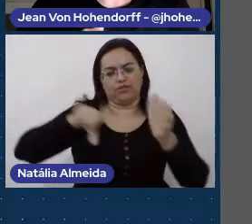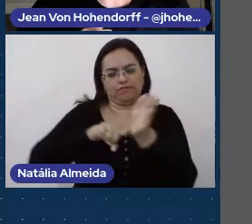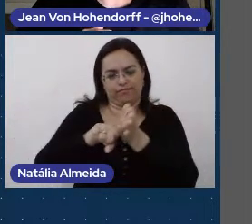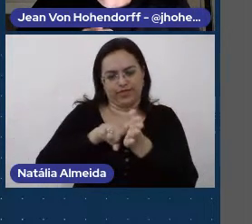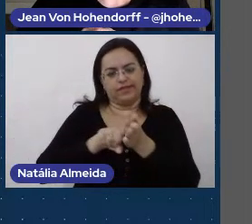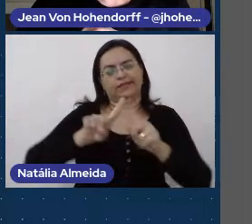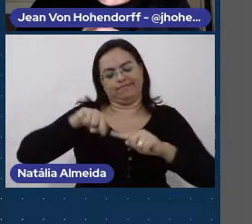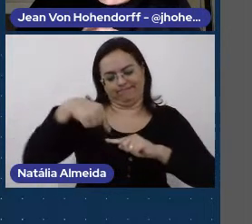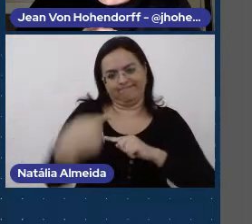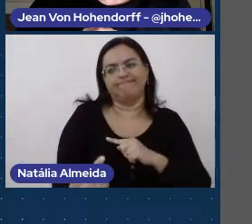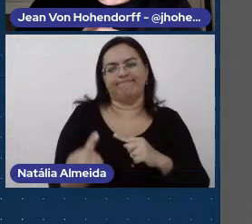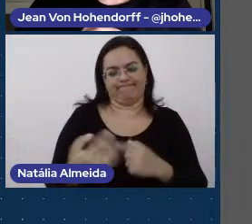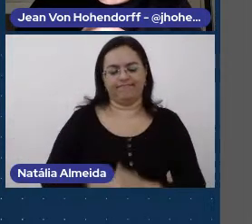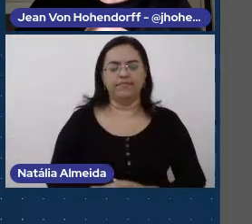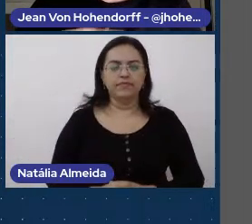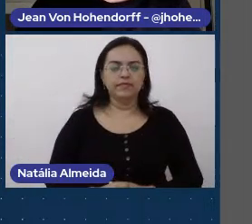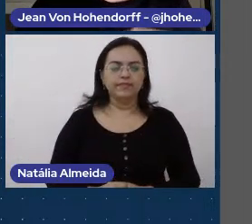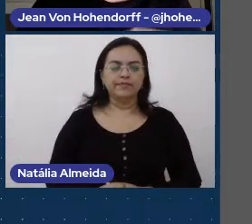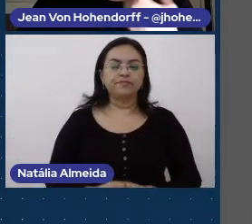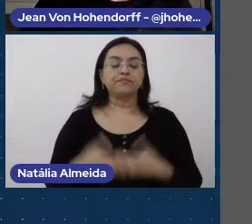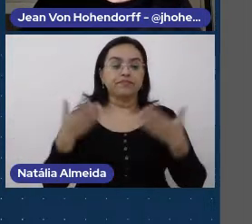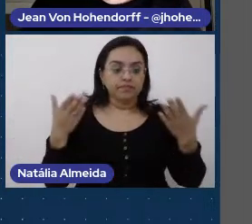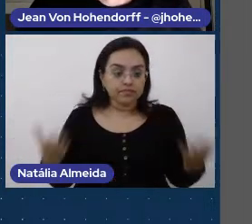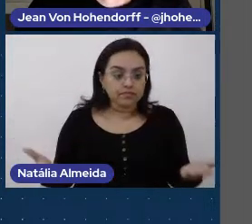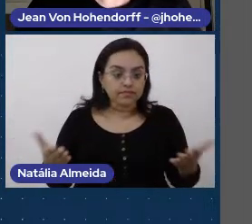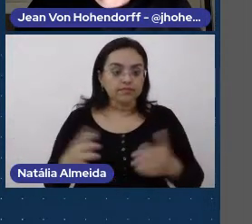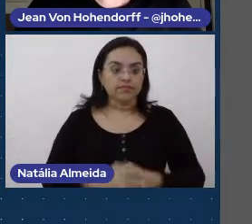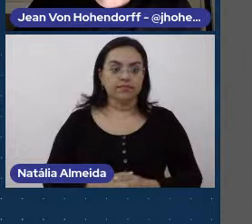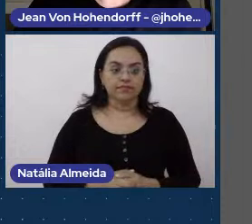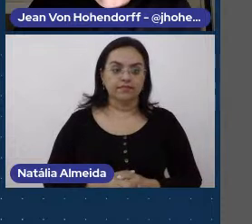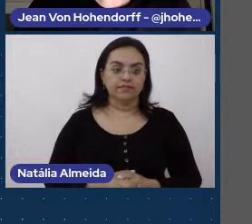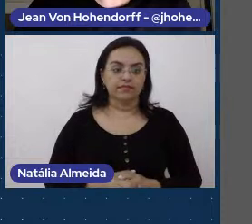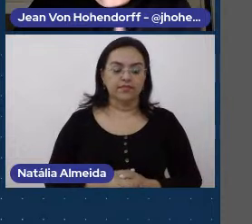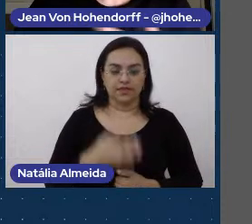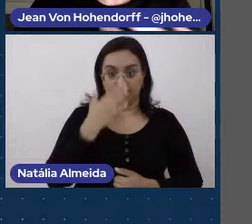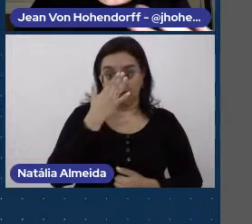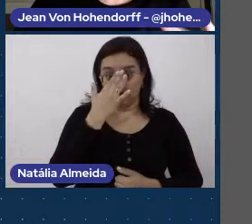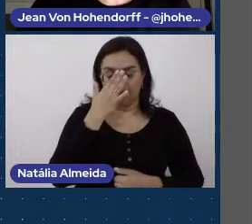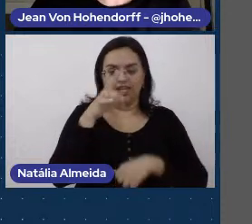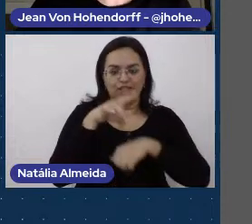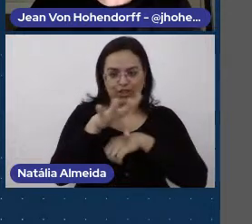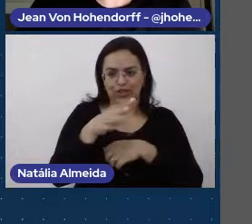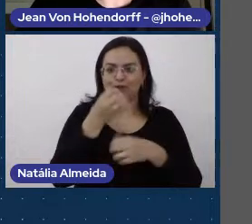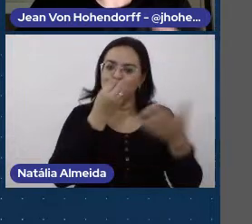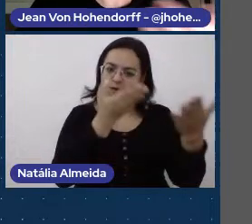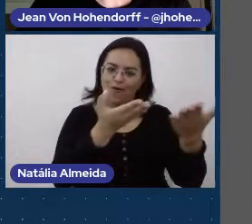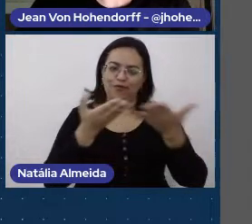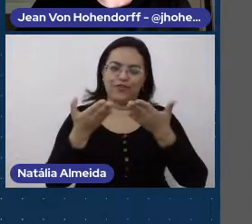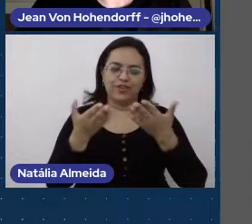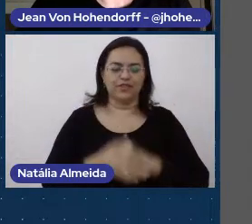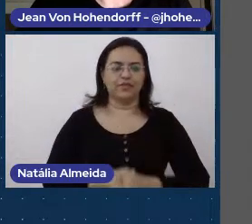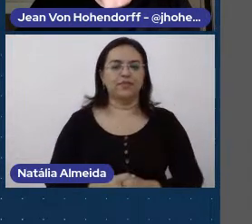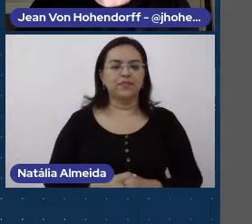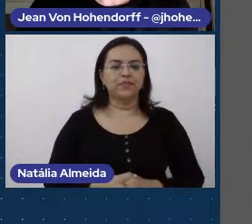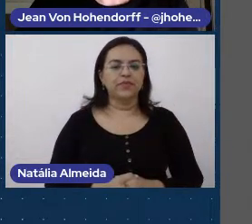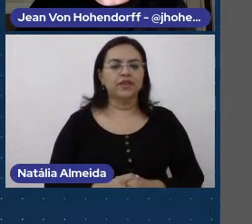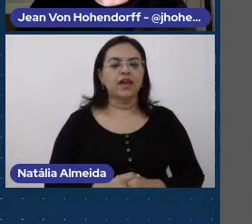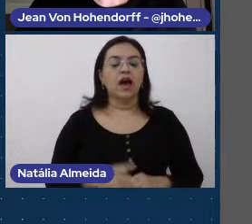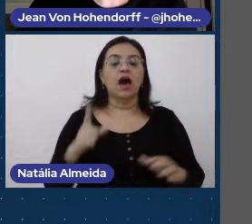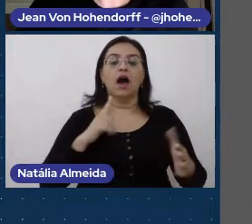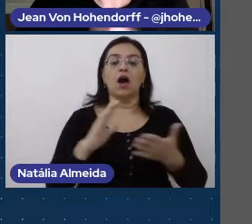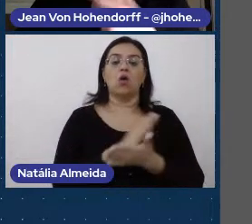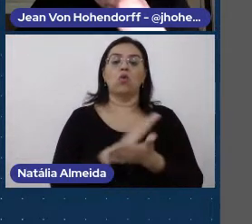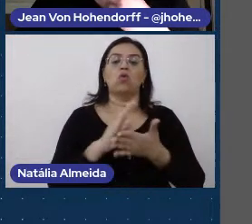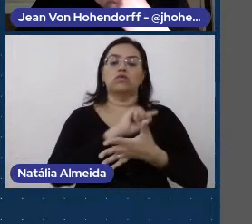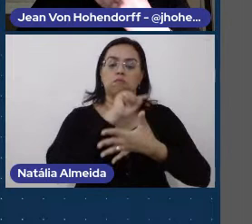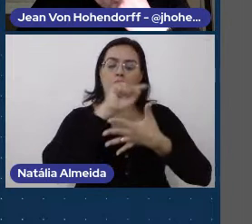pesquisa qualitativa. Então, fica aí esse convite. Eu vou abordar os pontos principais, né,